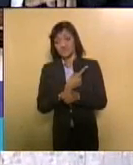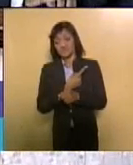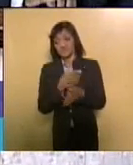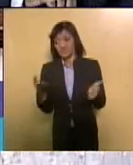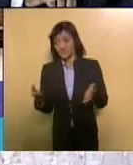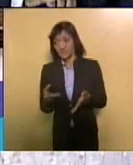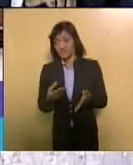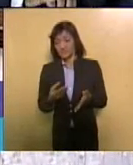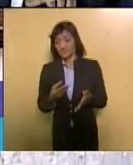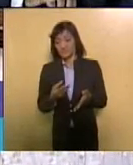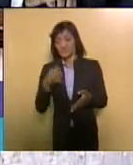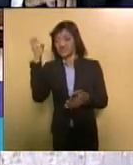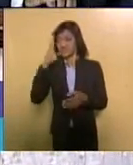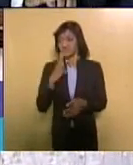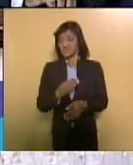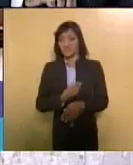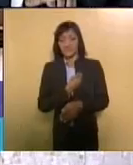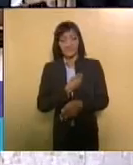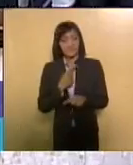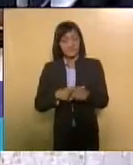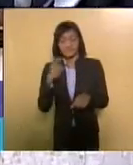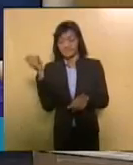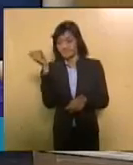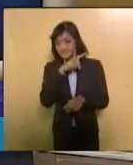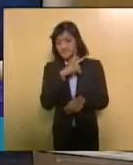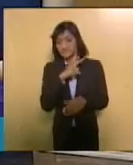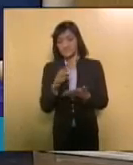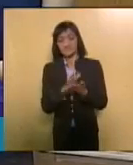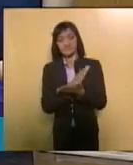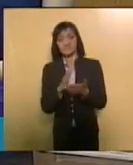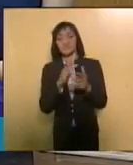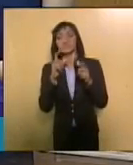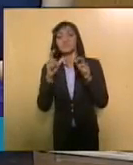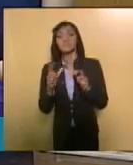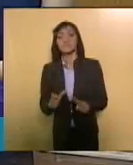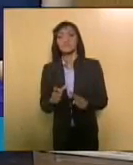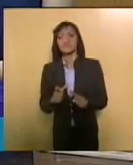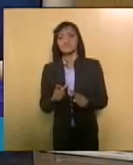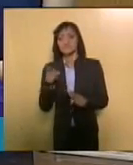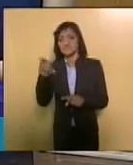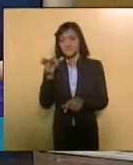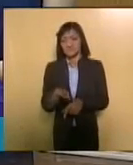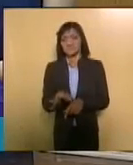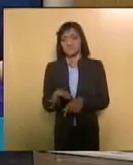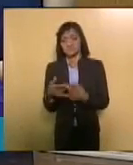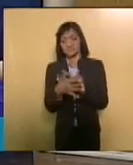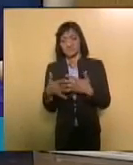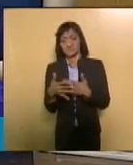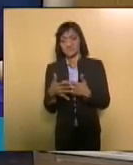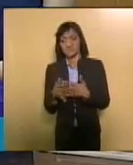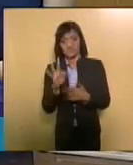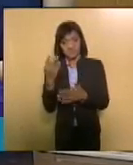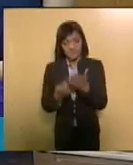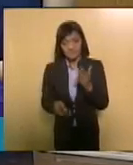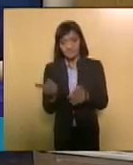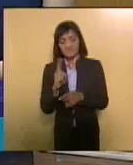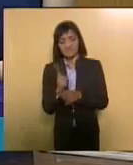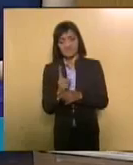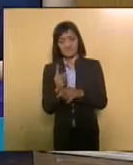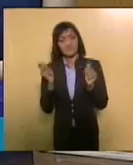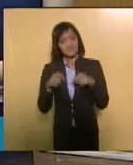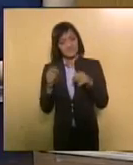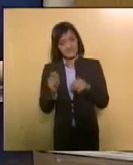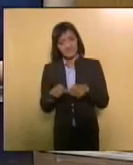Brasil no entanto nós observamos que alguns lugares se fez alguma coisa e deu certo ou seja nem tudo está perdido Há caminhos